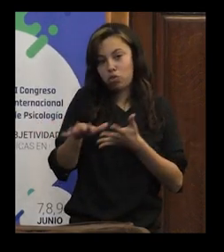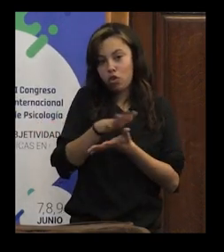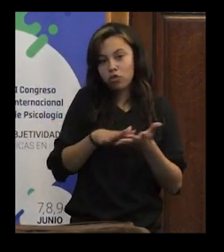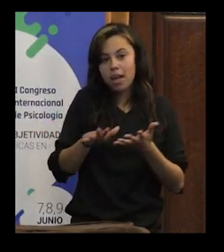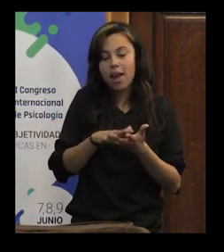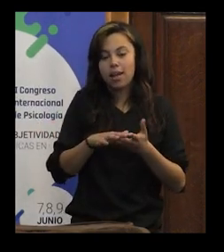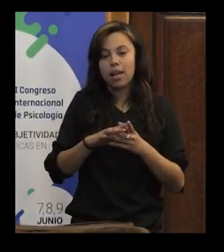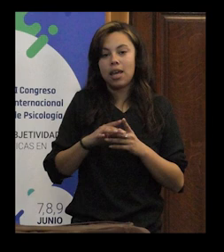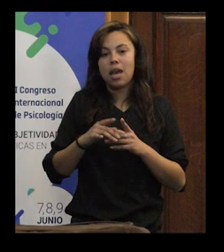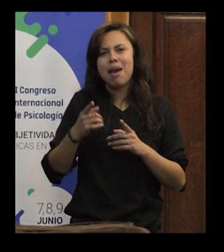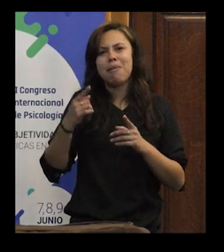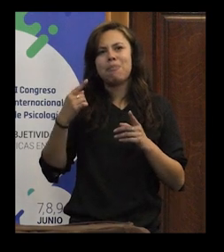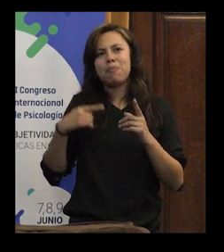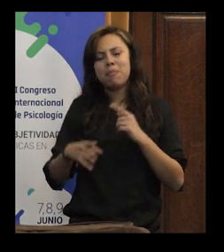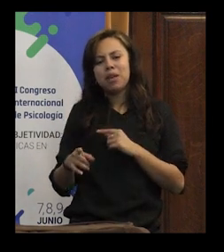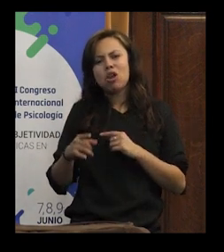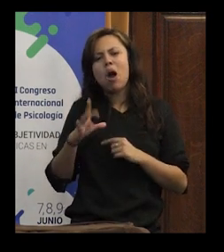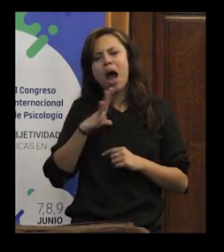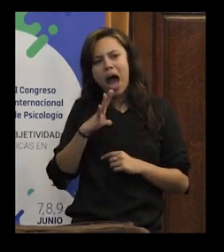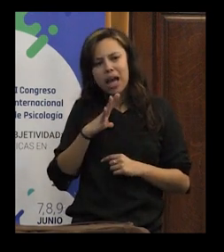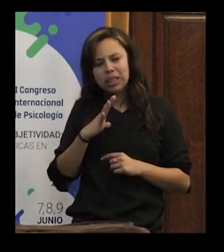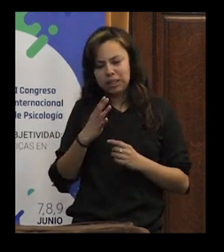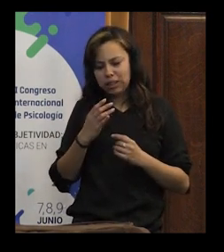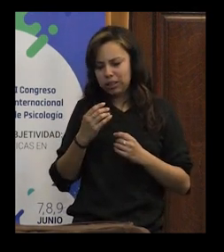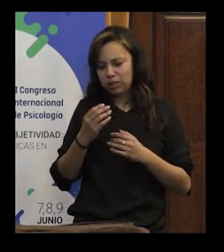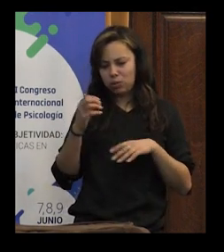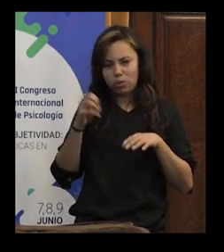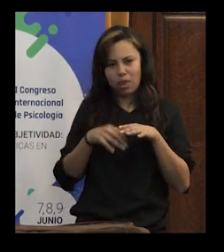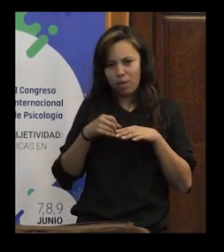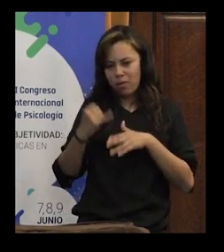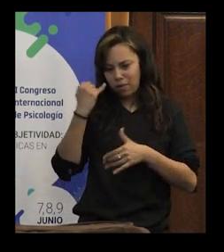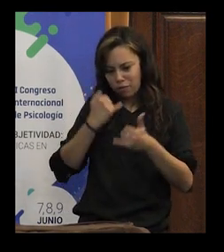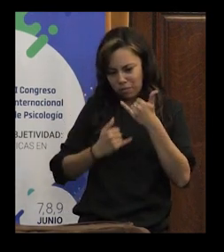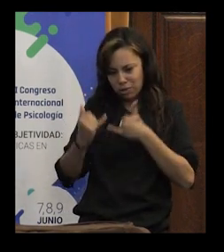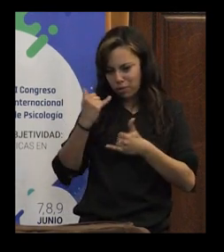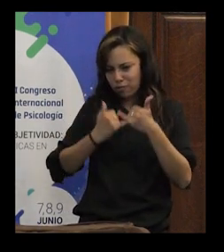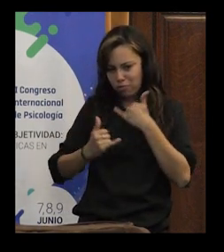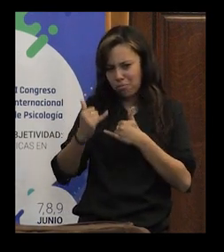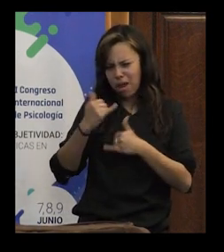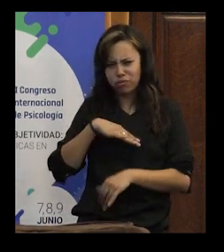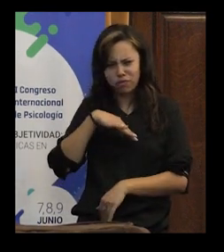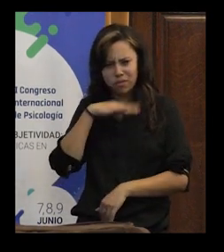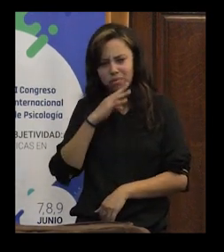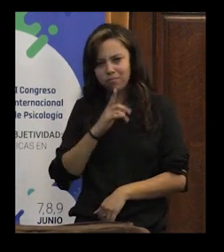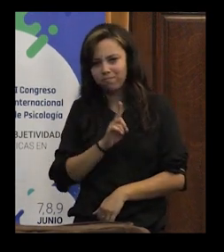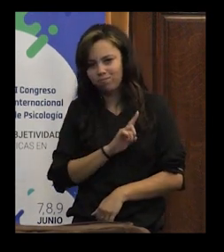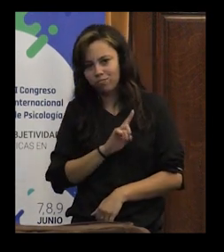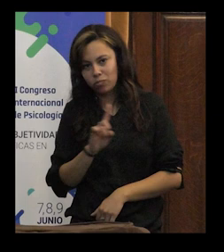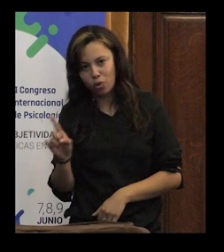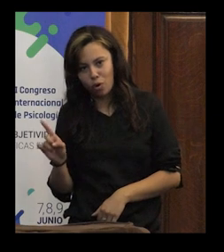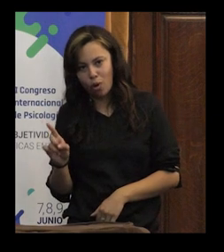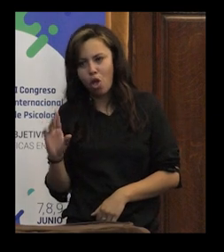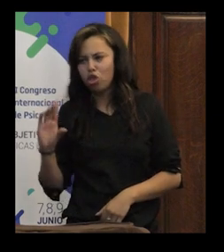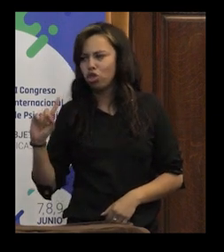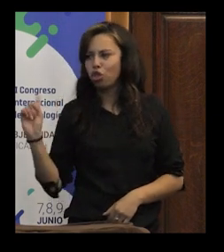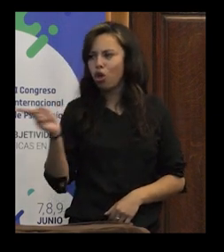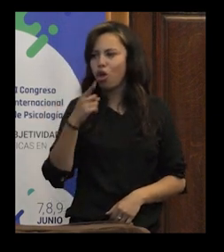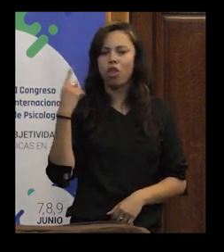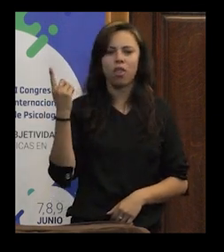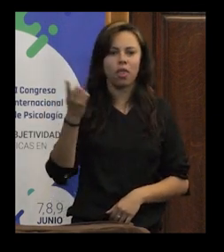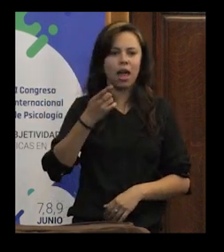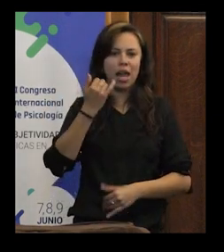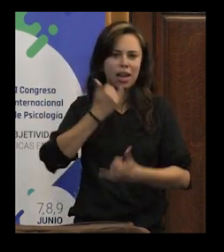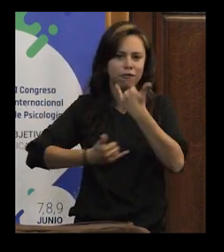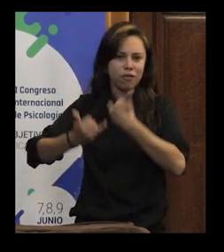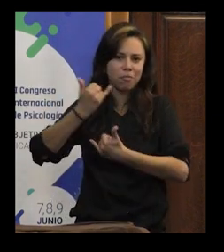Sin embargo, ter informação não é suficiente. É necessário pôr-la em prática para